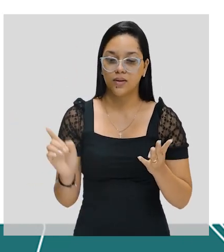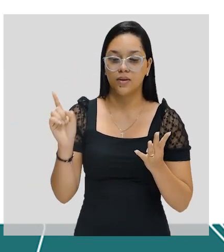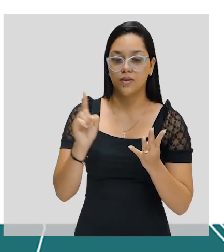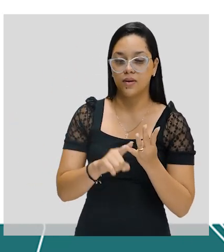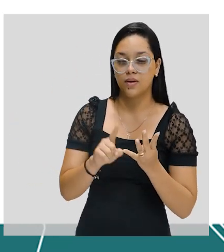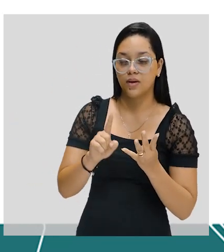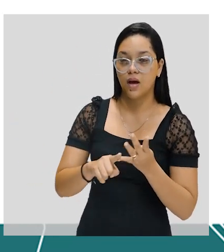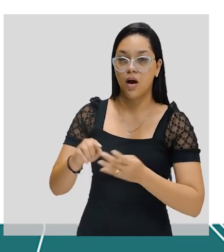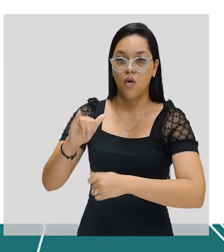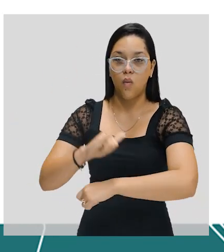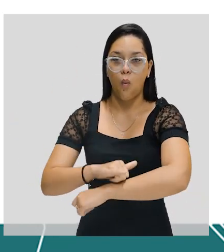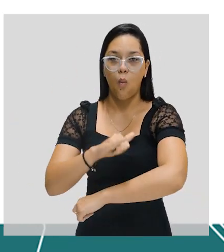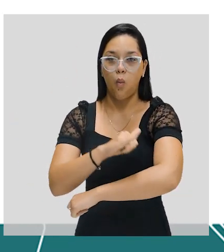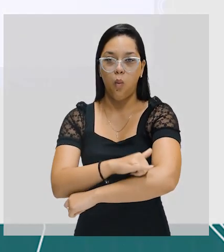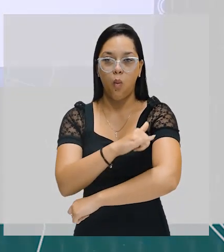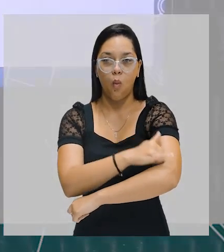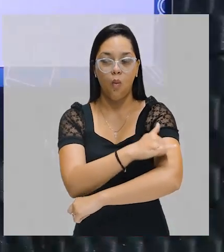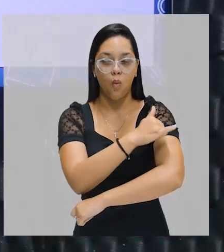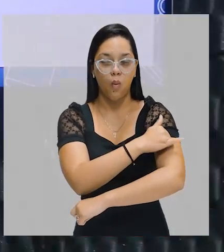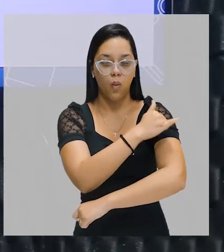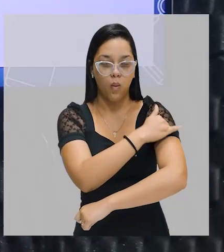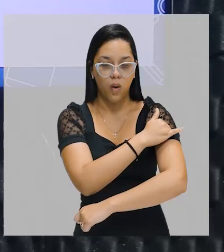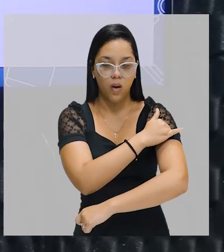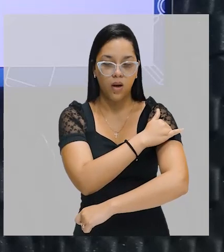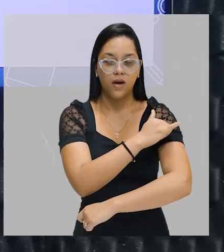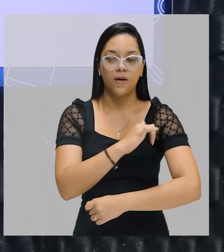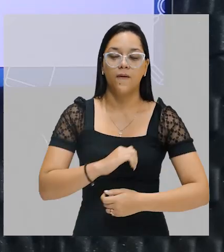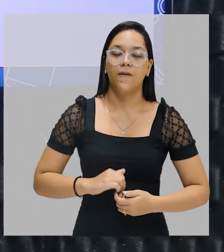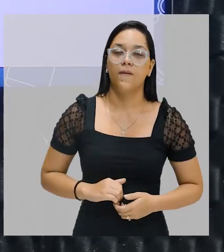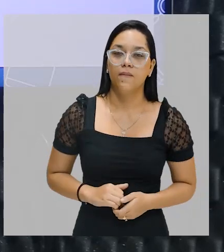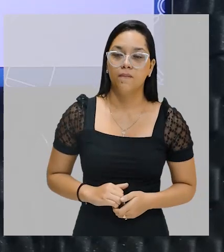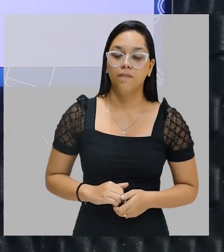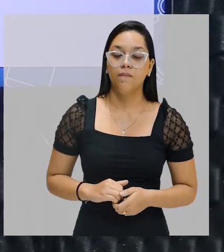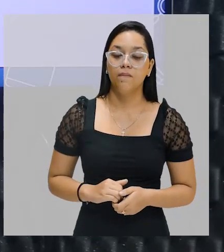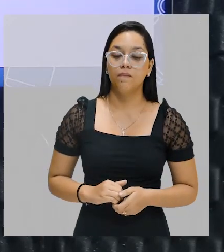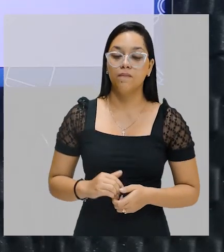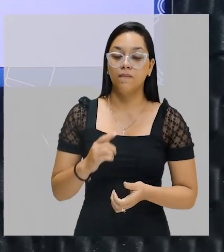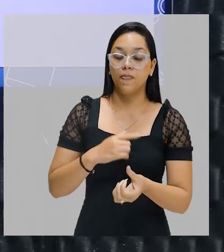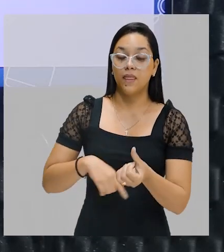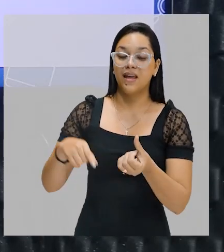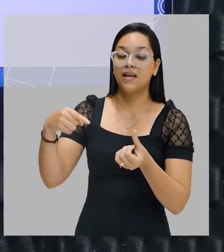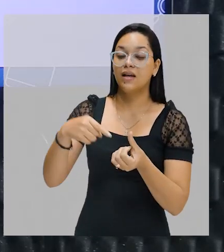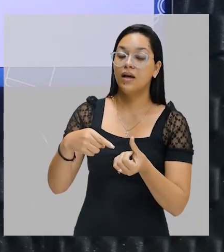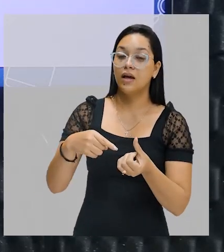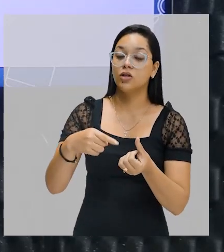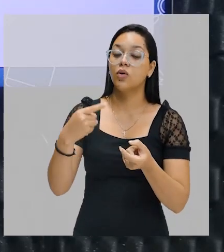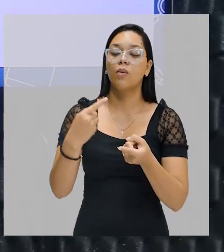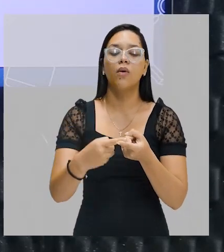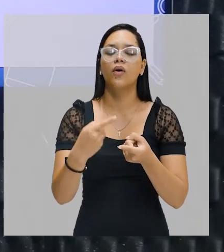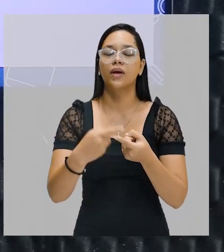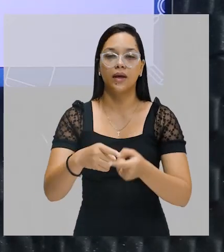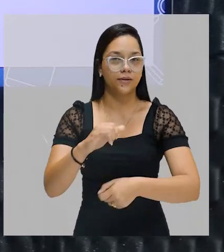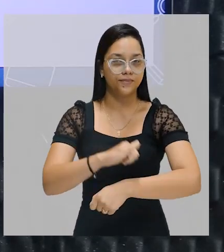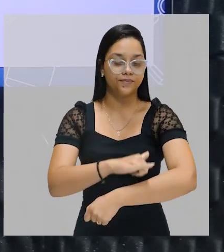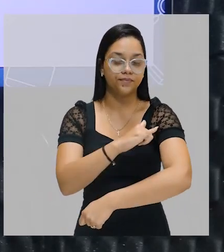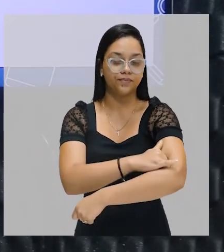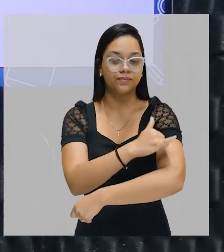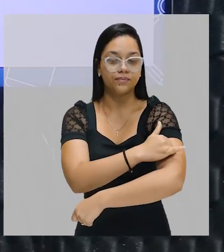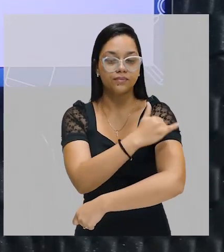sedentarismo no Brasil, as doenças que são provocadas pelo sedentarismo, a